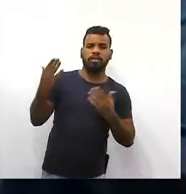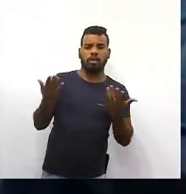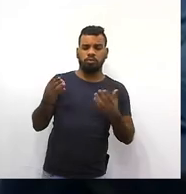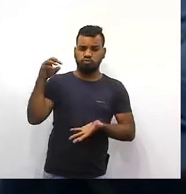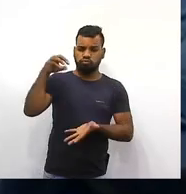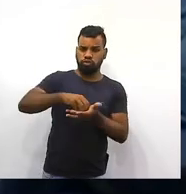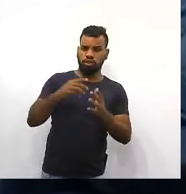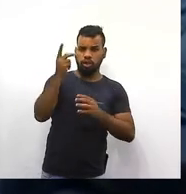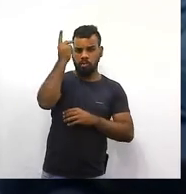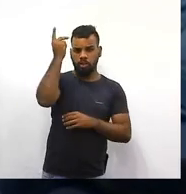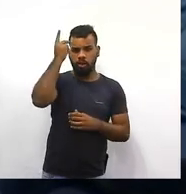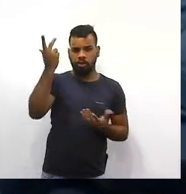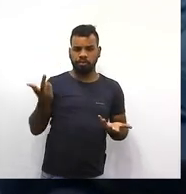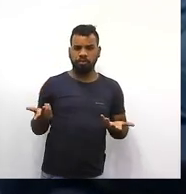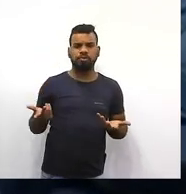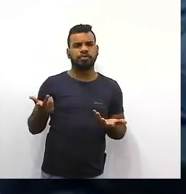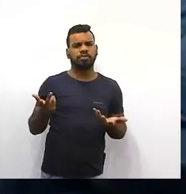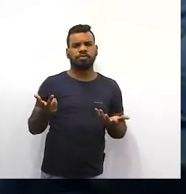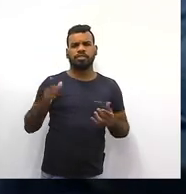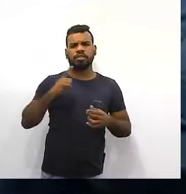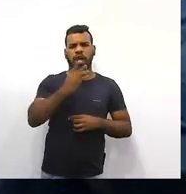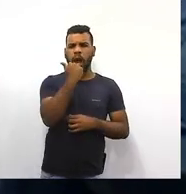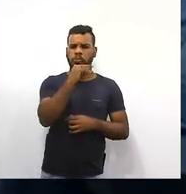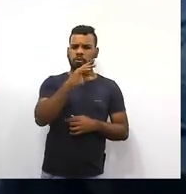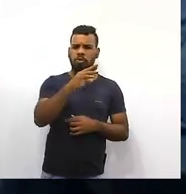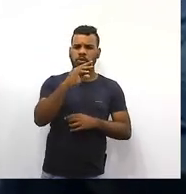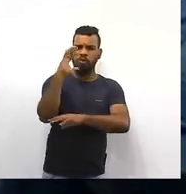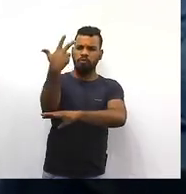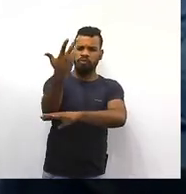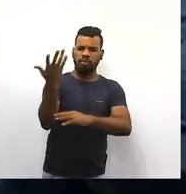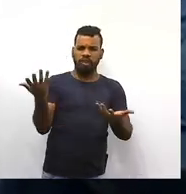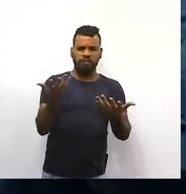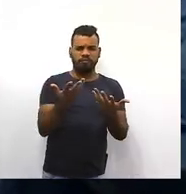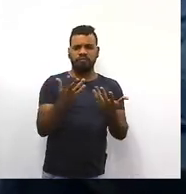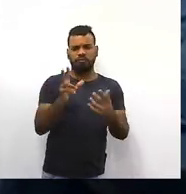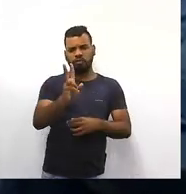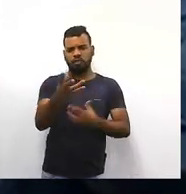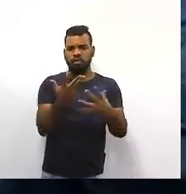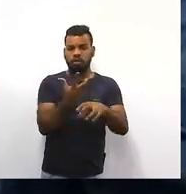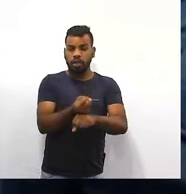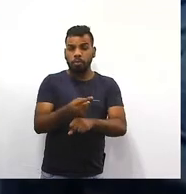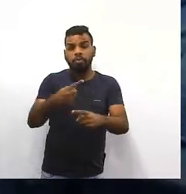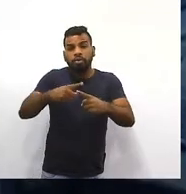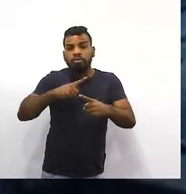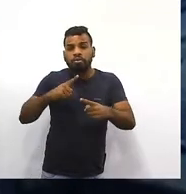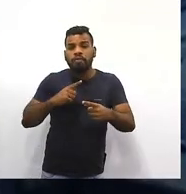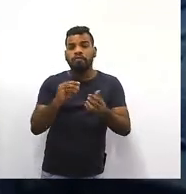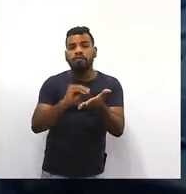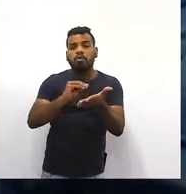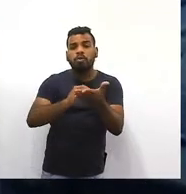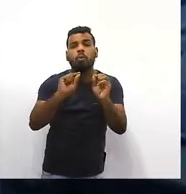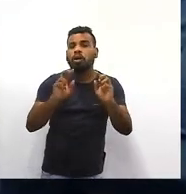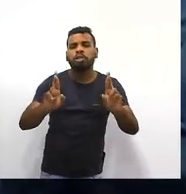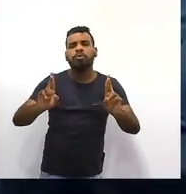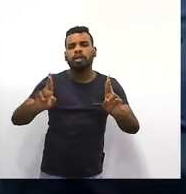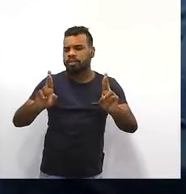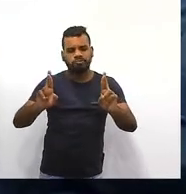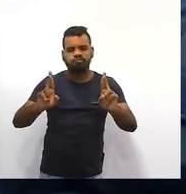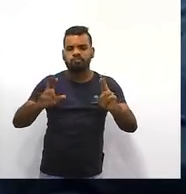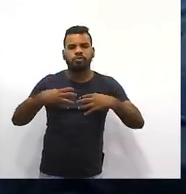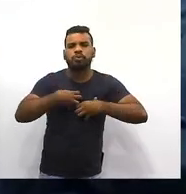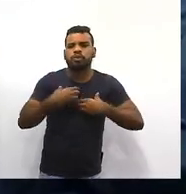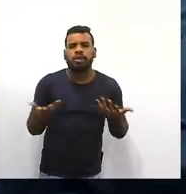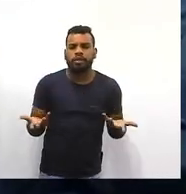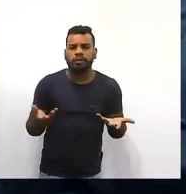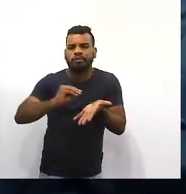no centro de Nova York, sediado de comida. Vão continuar secos, né? Porque ali é a desesperança humana, né? Finalmente, agora um ventinho, né?